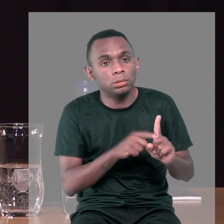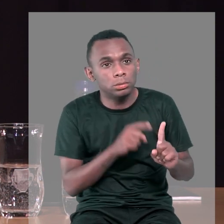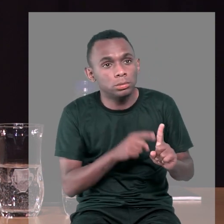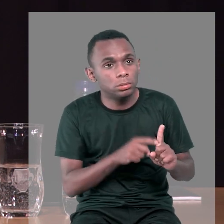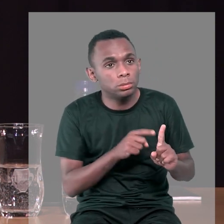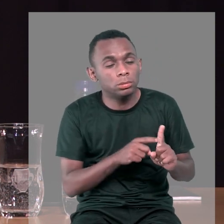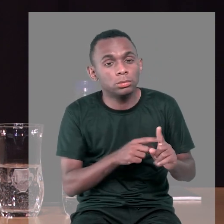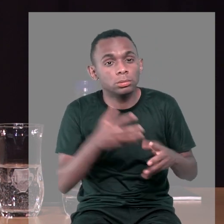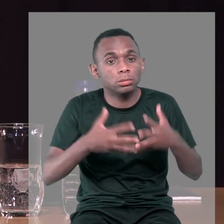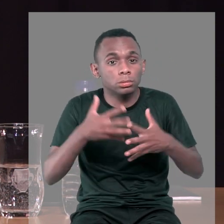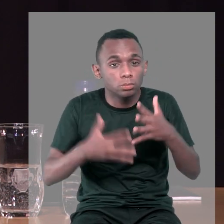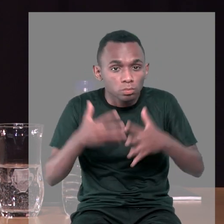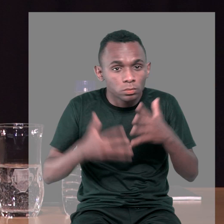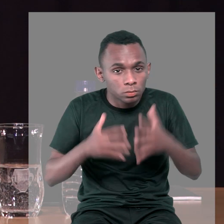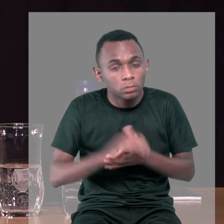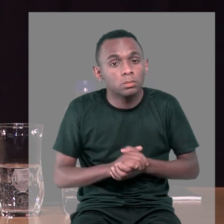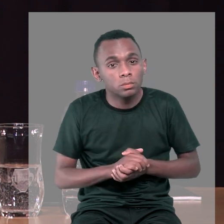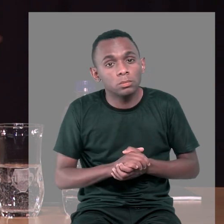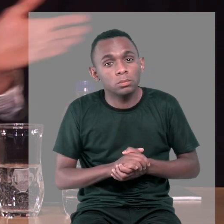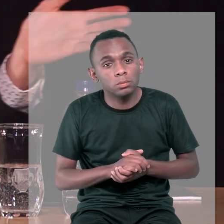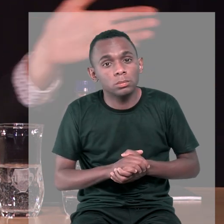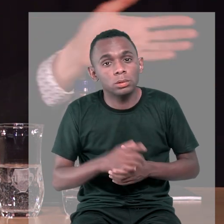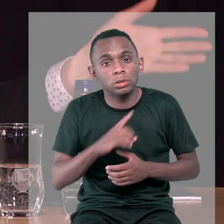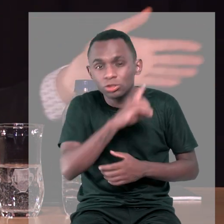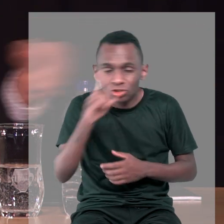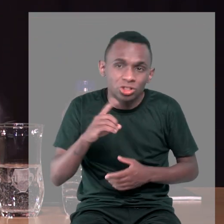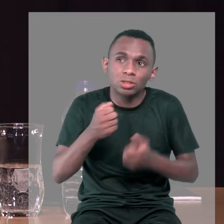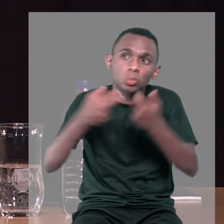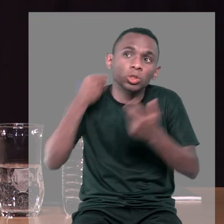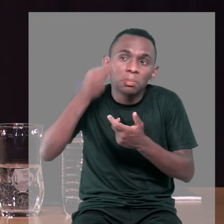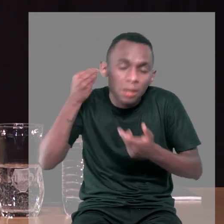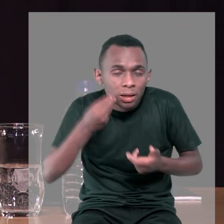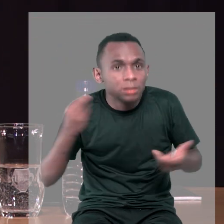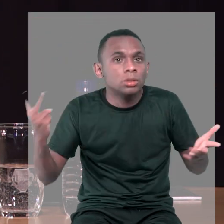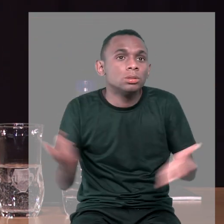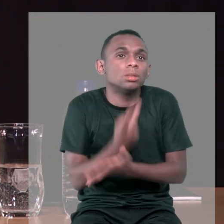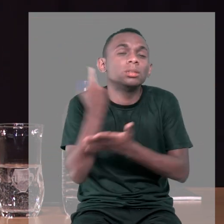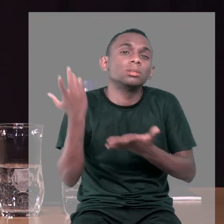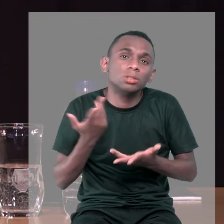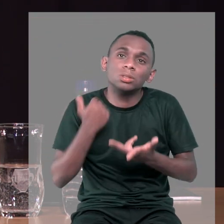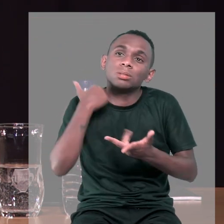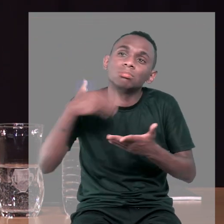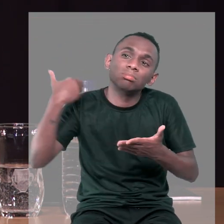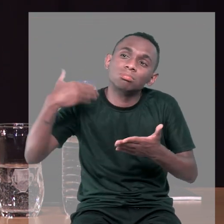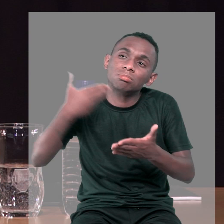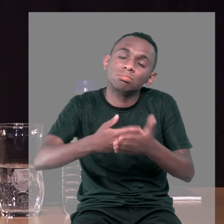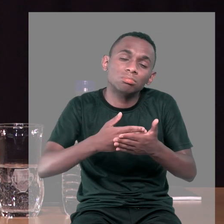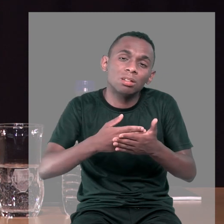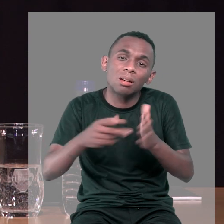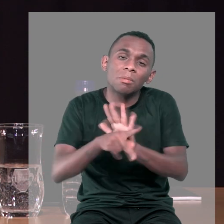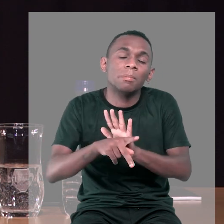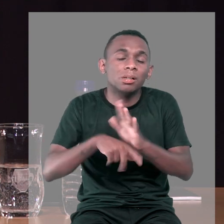procedimento, não é? De proteção, visto que ele estava sendo julgado num tribunal, não é? Não por isso, mas como, segundo a Arendt,